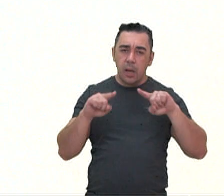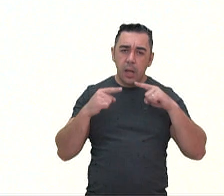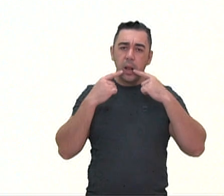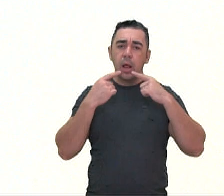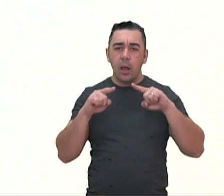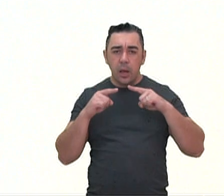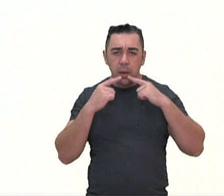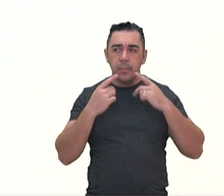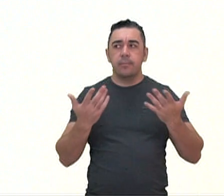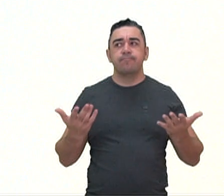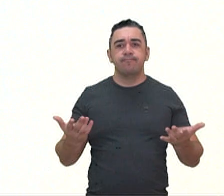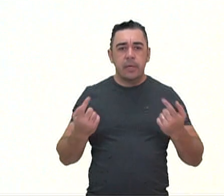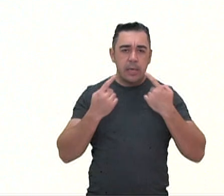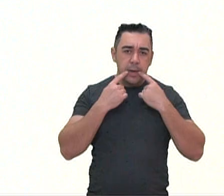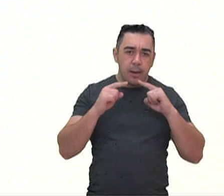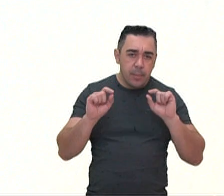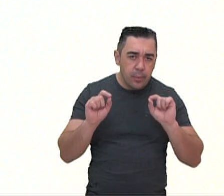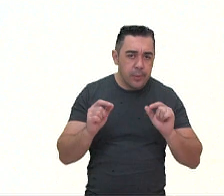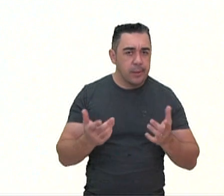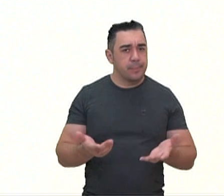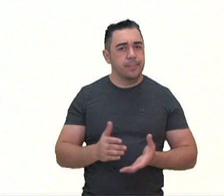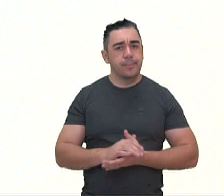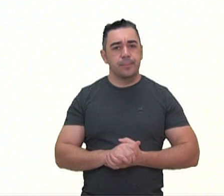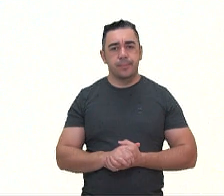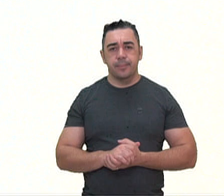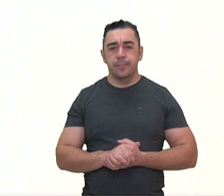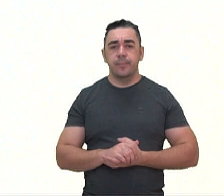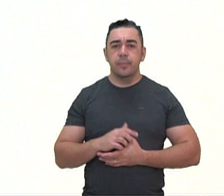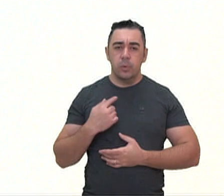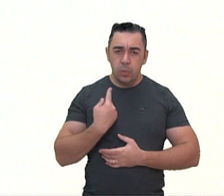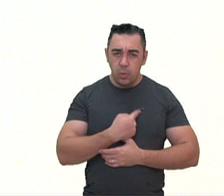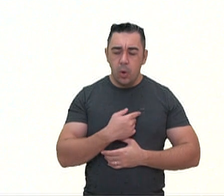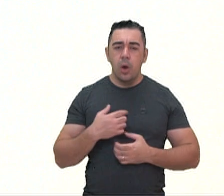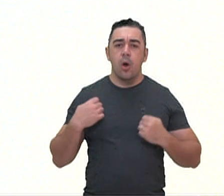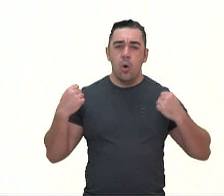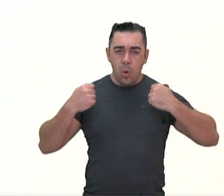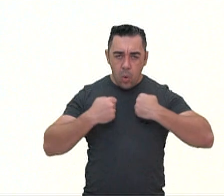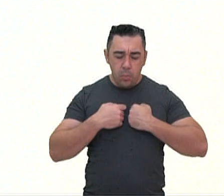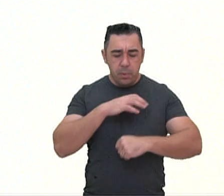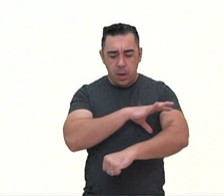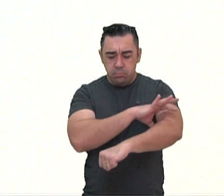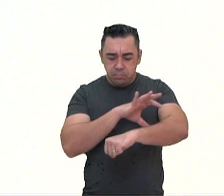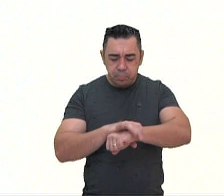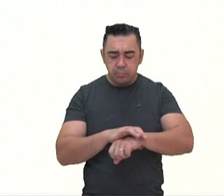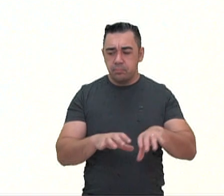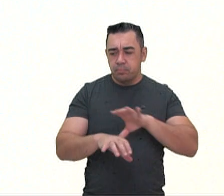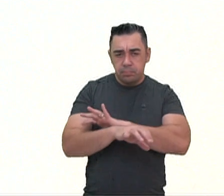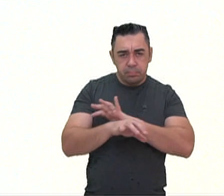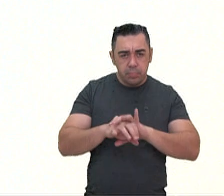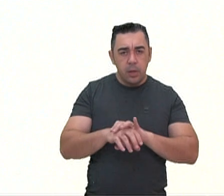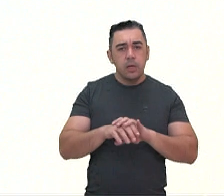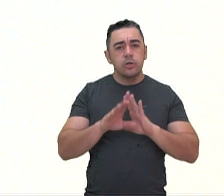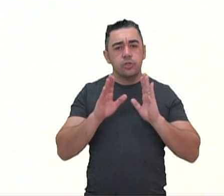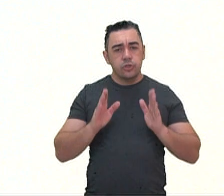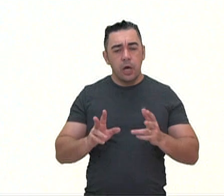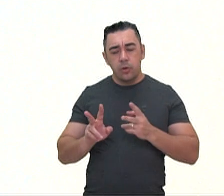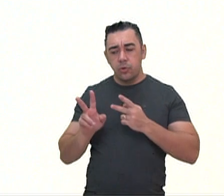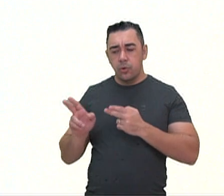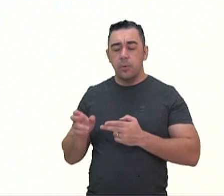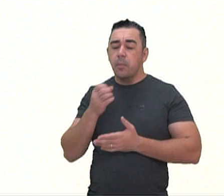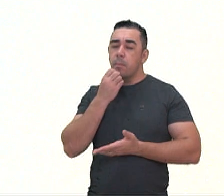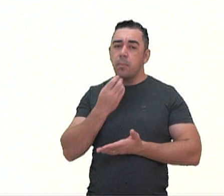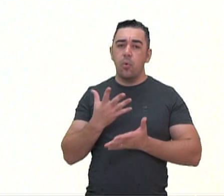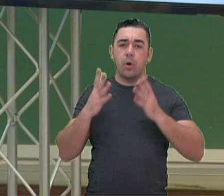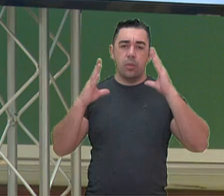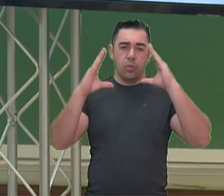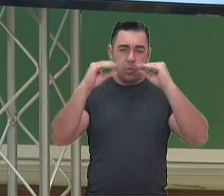Reclamar do quê, né? Bora se agasalhar mais e logo dormir. Boa noite.